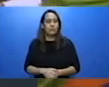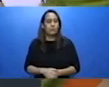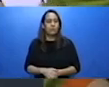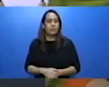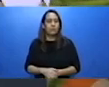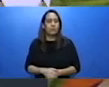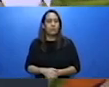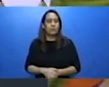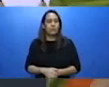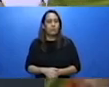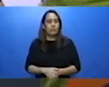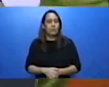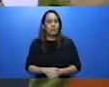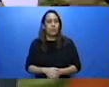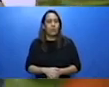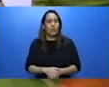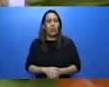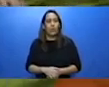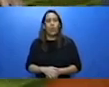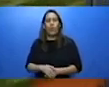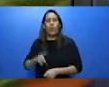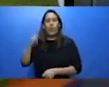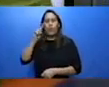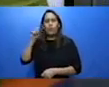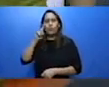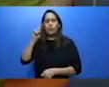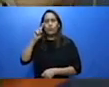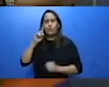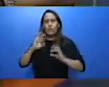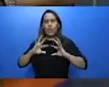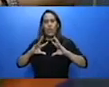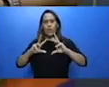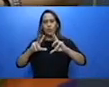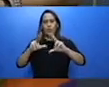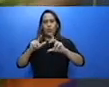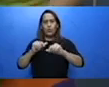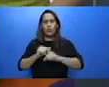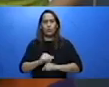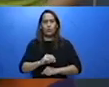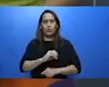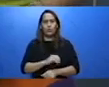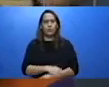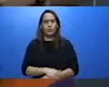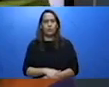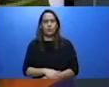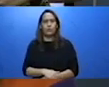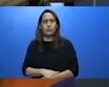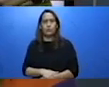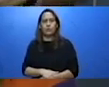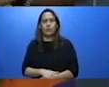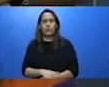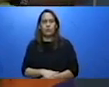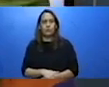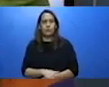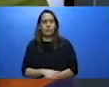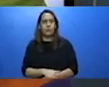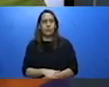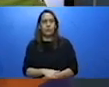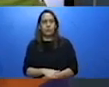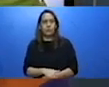V-E-R. E todo. Eu quero todo o chocolate para mim. O que você quer? O chocolate, o